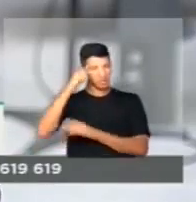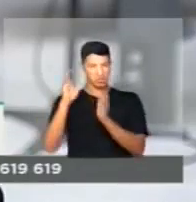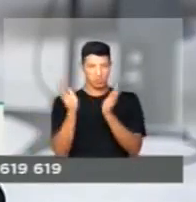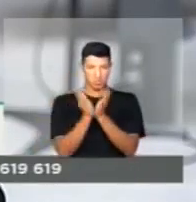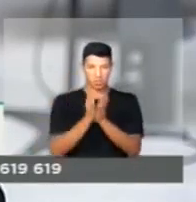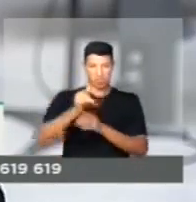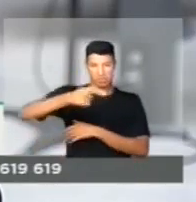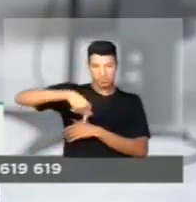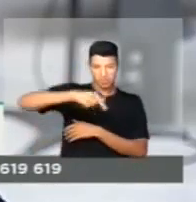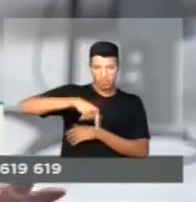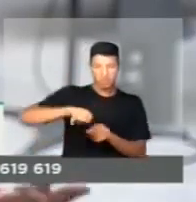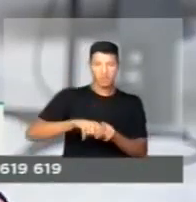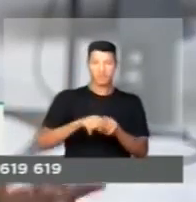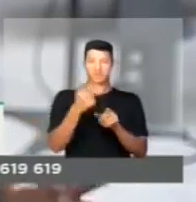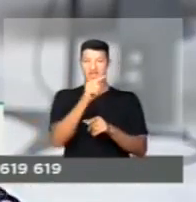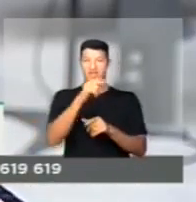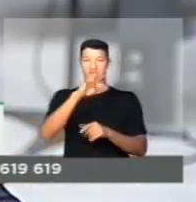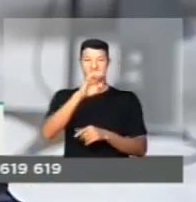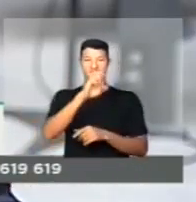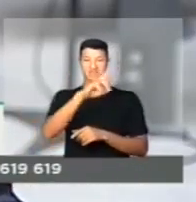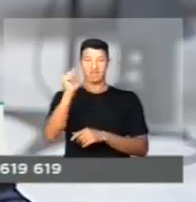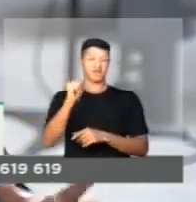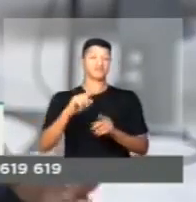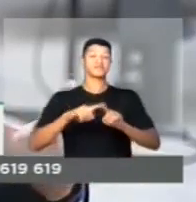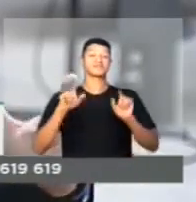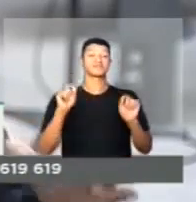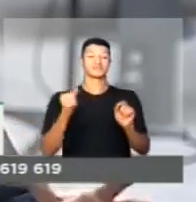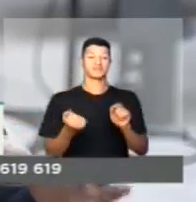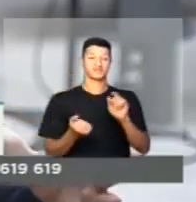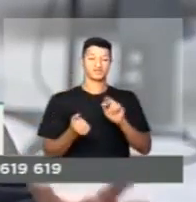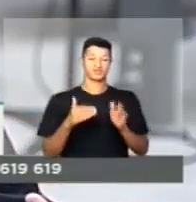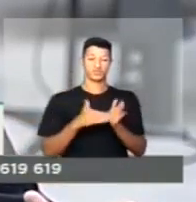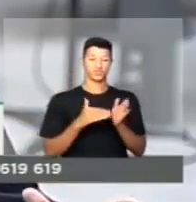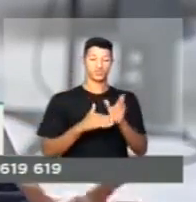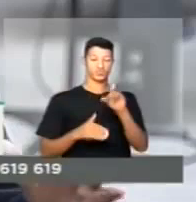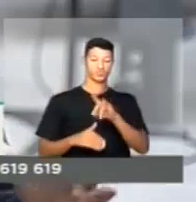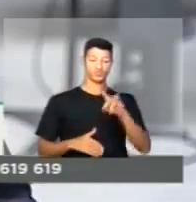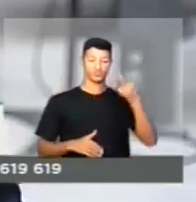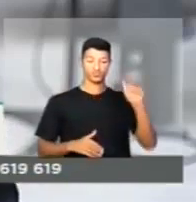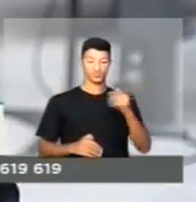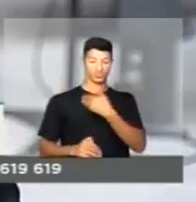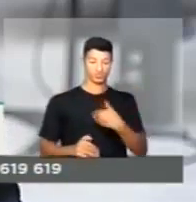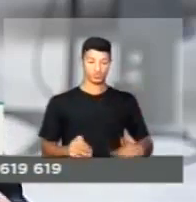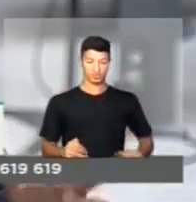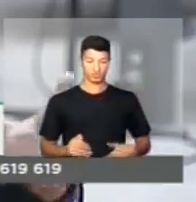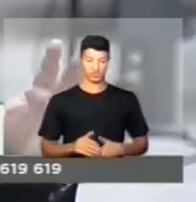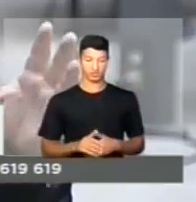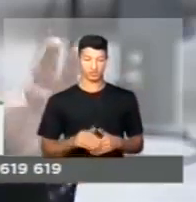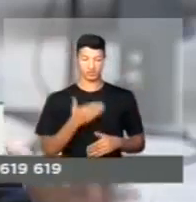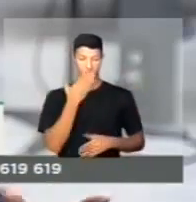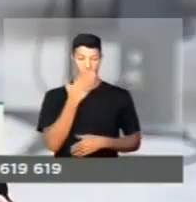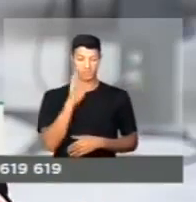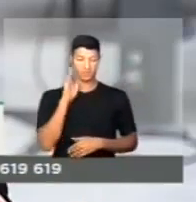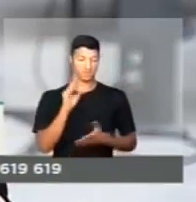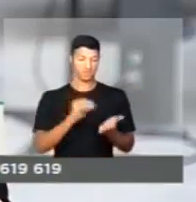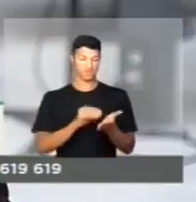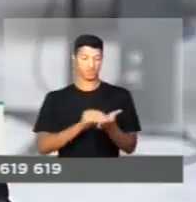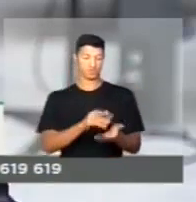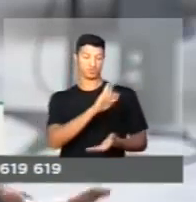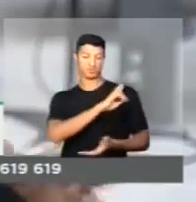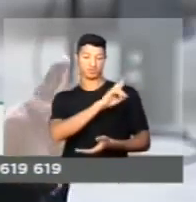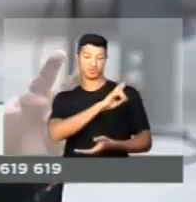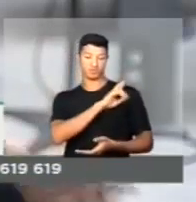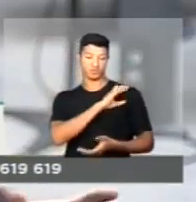para os sem terra, sendo que eram os últimos dias de governo. De forma